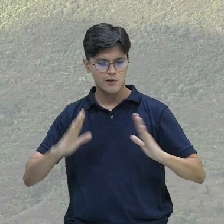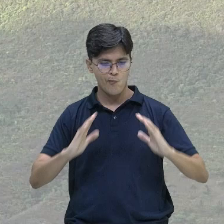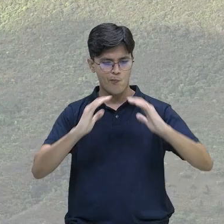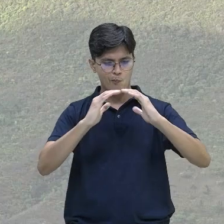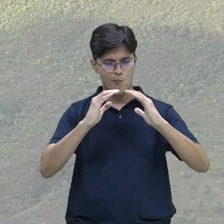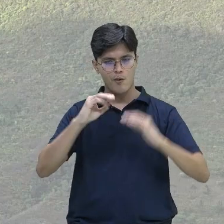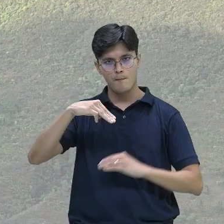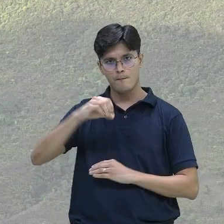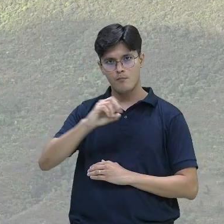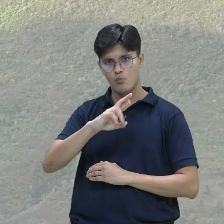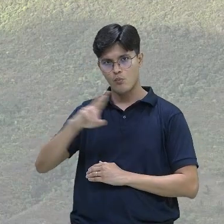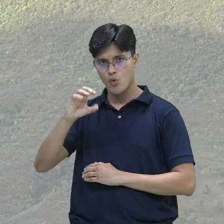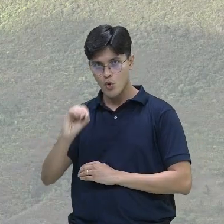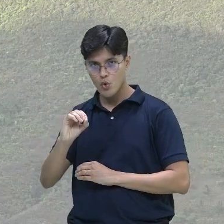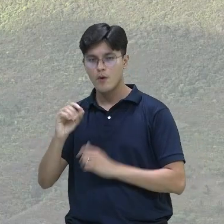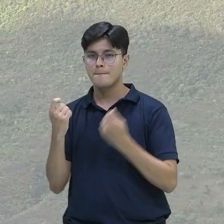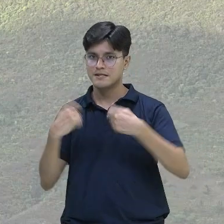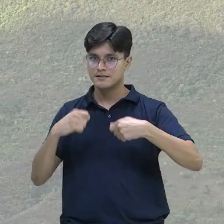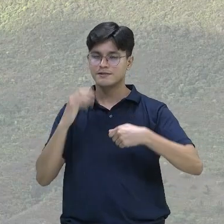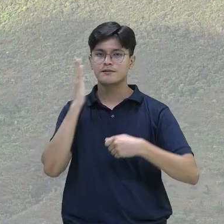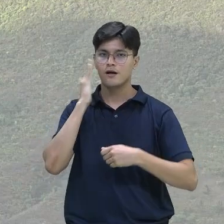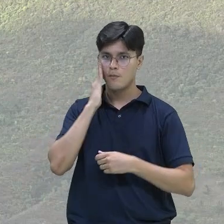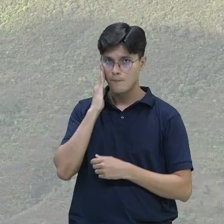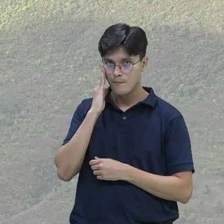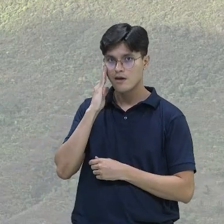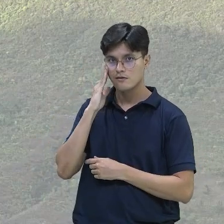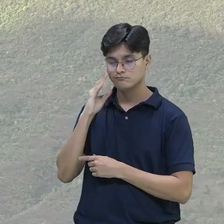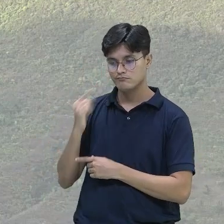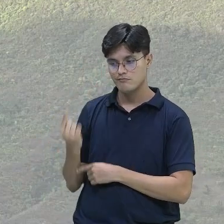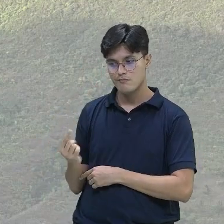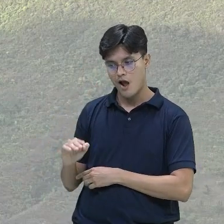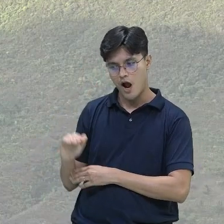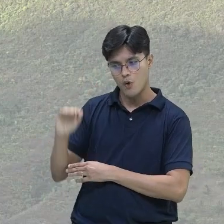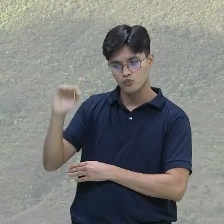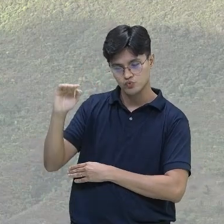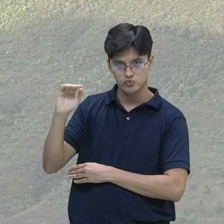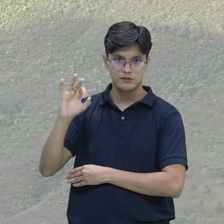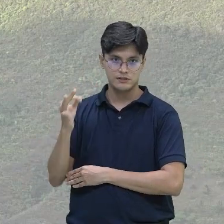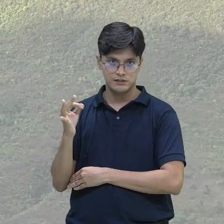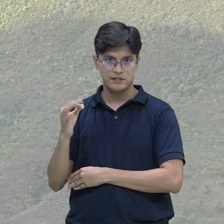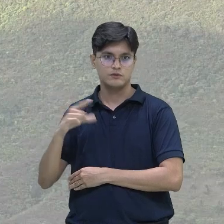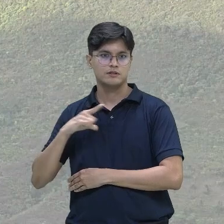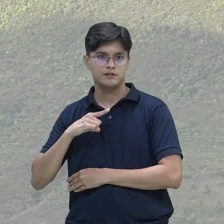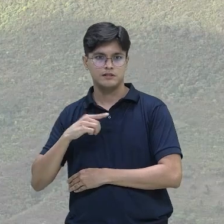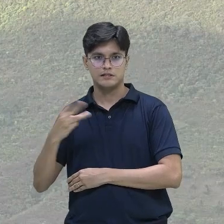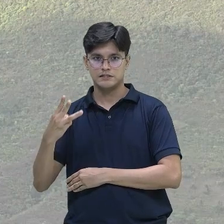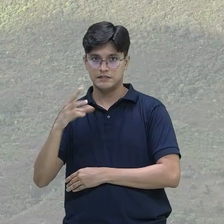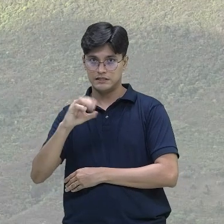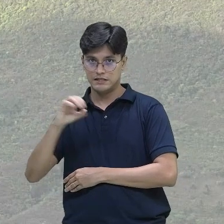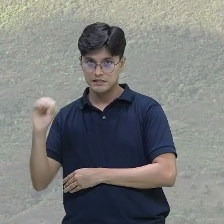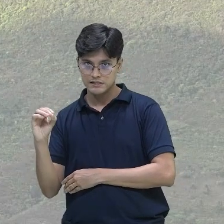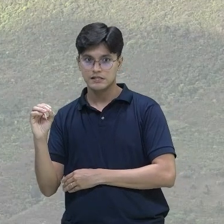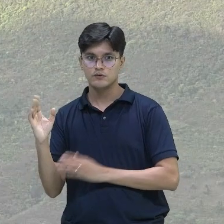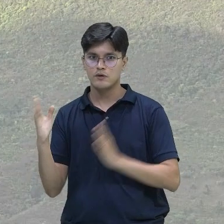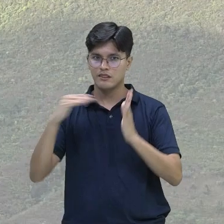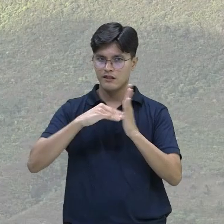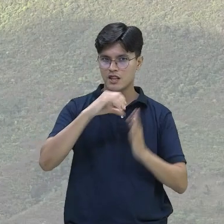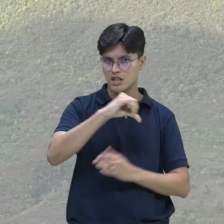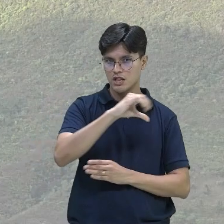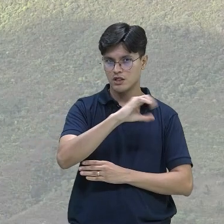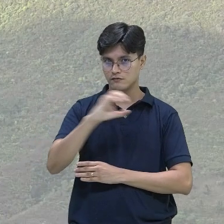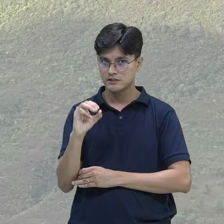se é uma chapada. O morro, a gente tem ali a altitude entre 300 e 900 metros, tá bom? As serras,